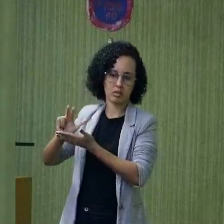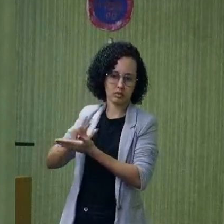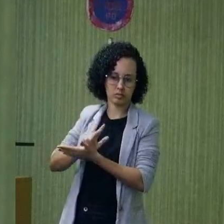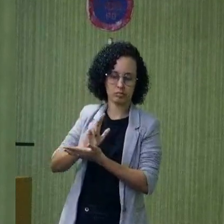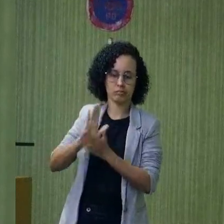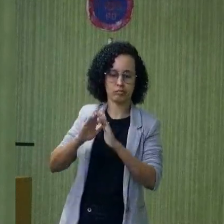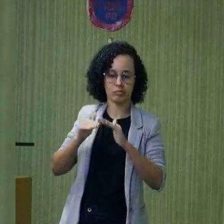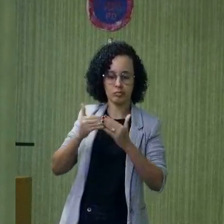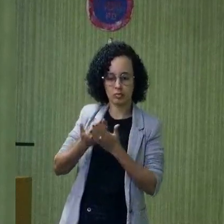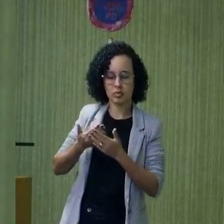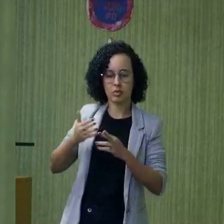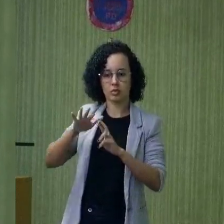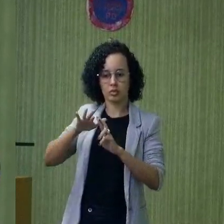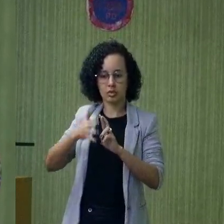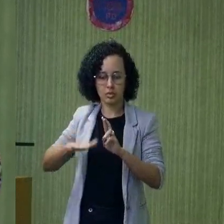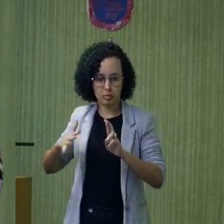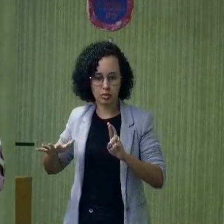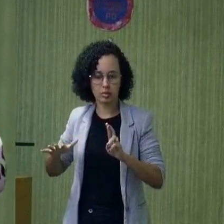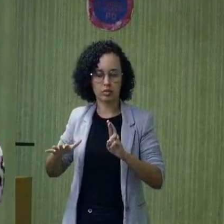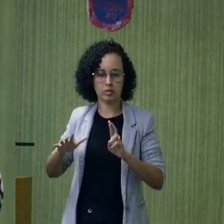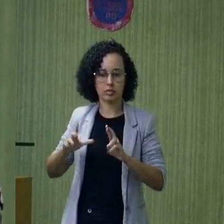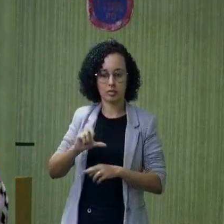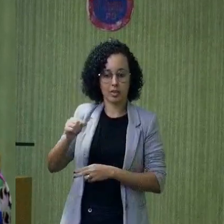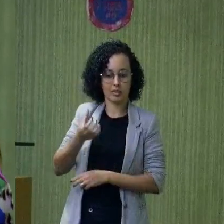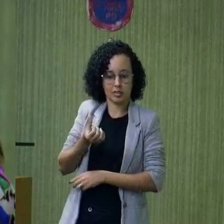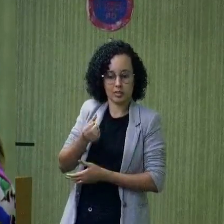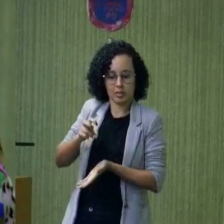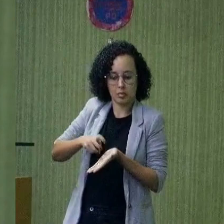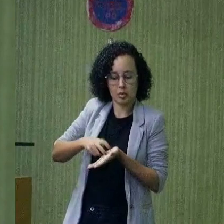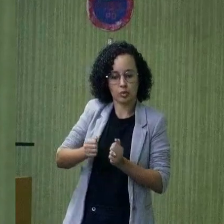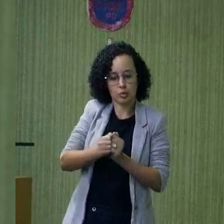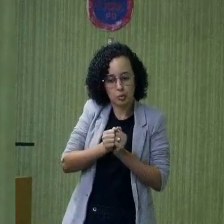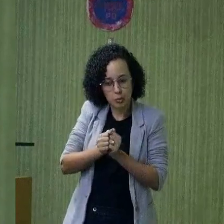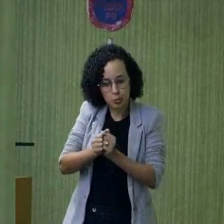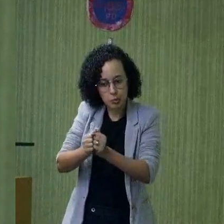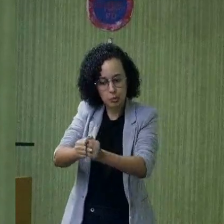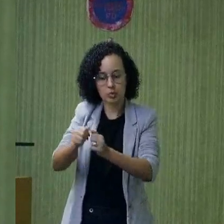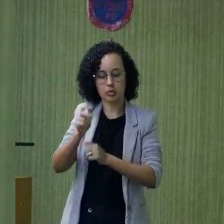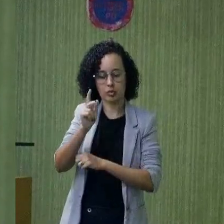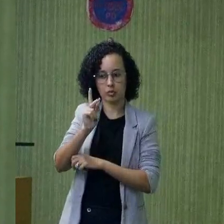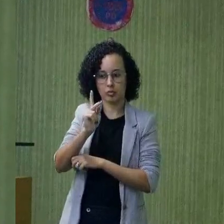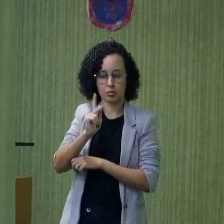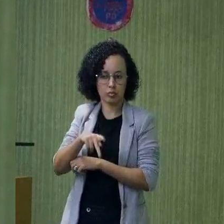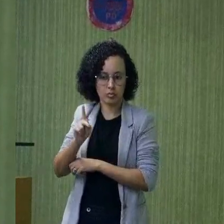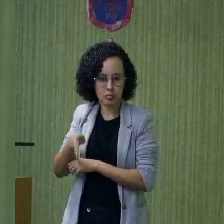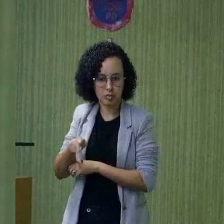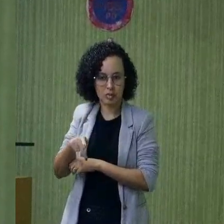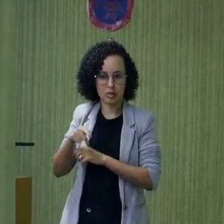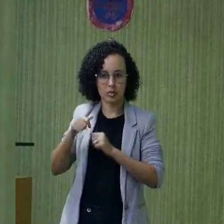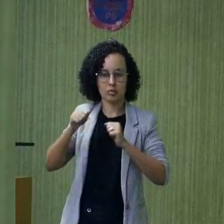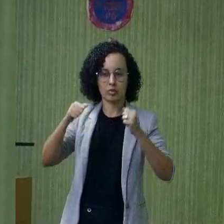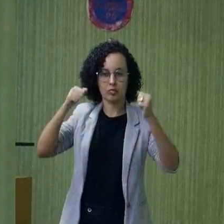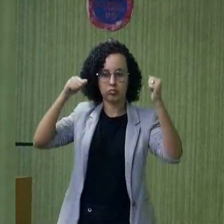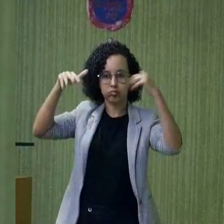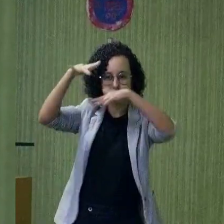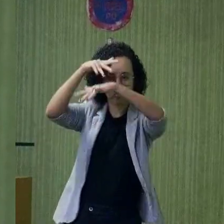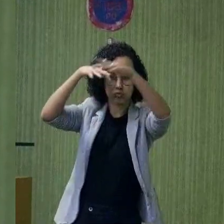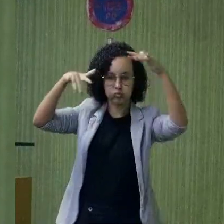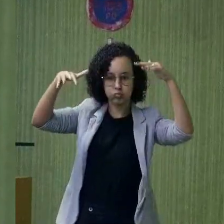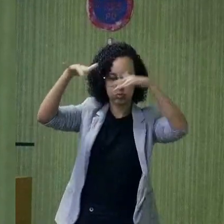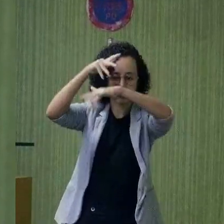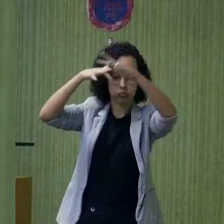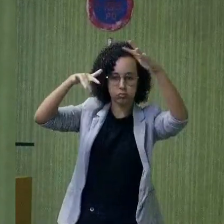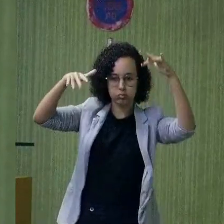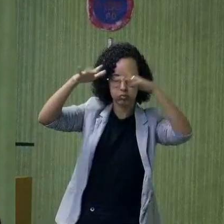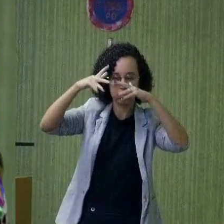manhã cedo saí à 6 hor da manhã no junto com os professores peguei tempestade ao ponto de ficar bem